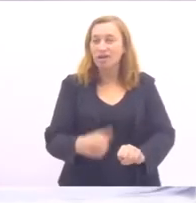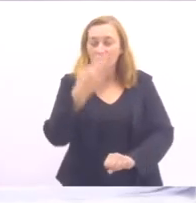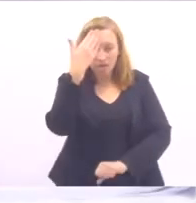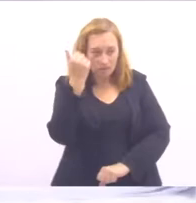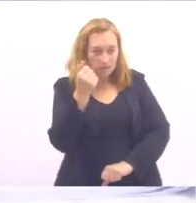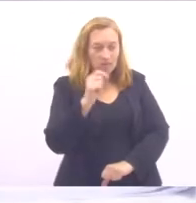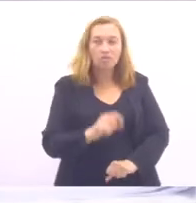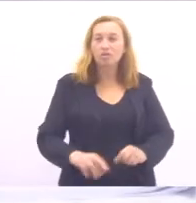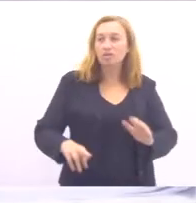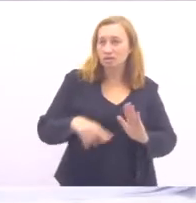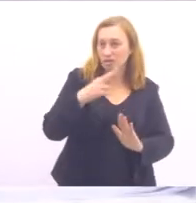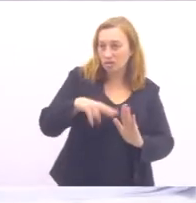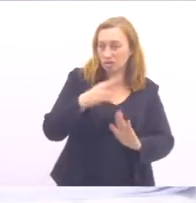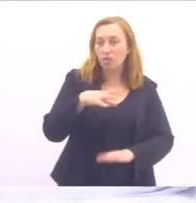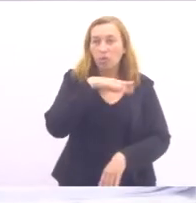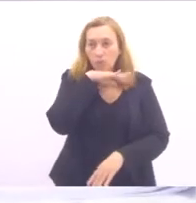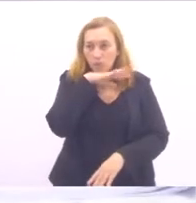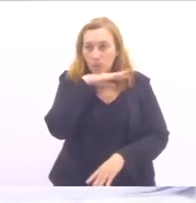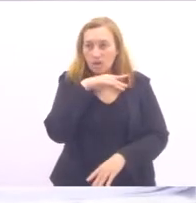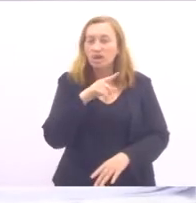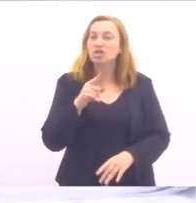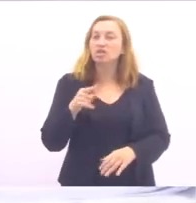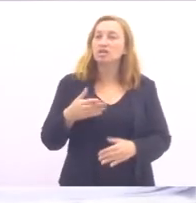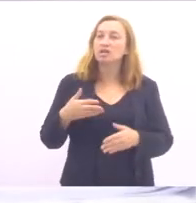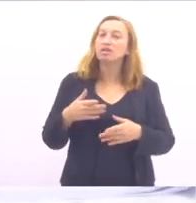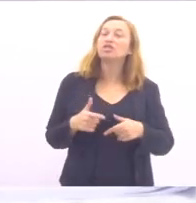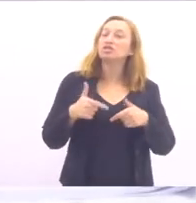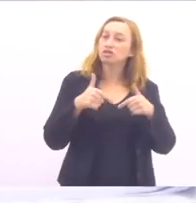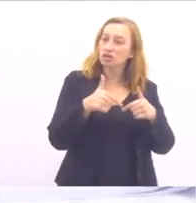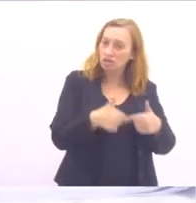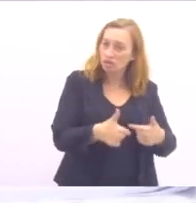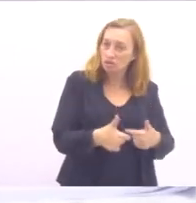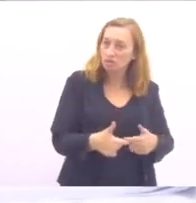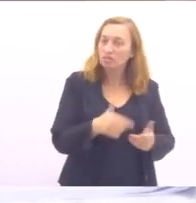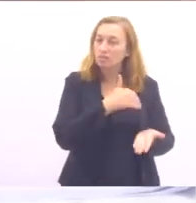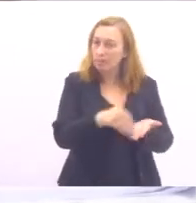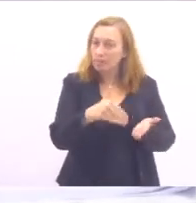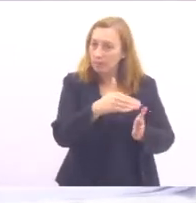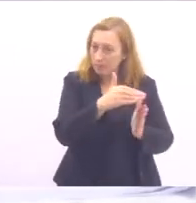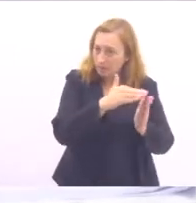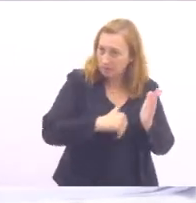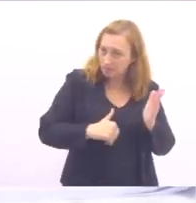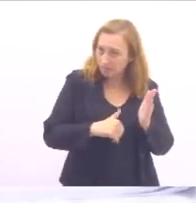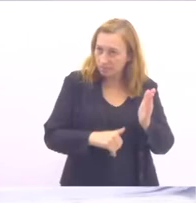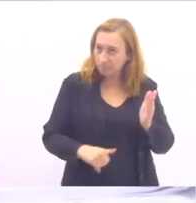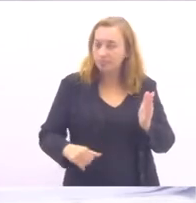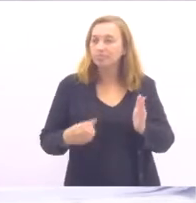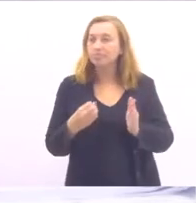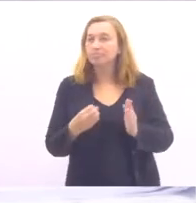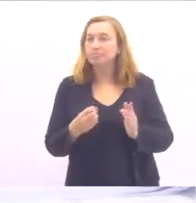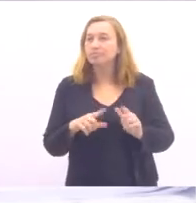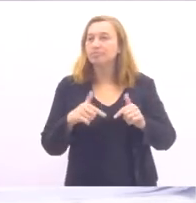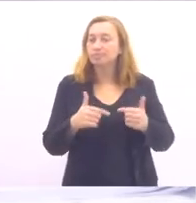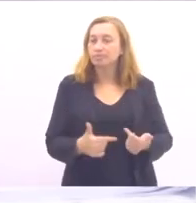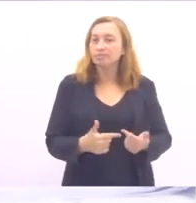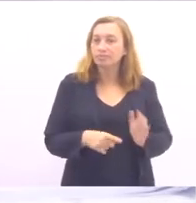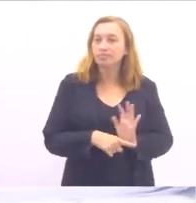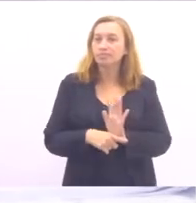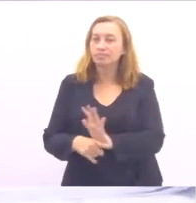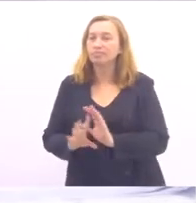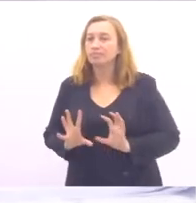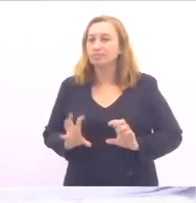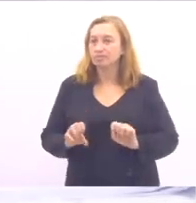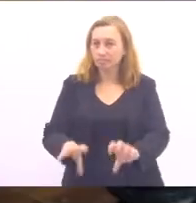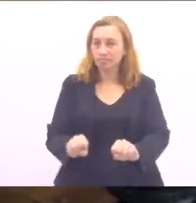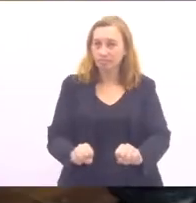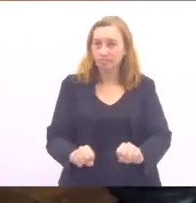que veio uma resolução ruim, a gente foi em cima do secretário para derrubar a ruim e fazer isso uma mesmo. Boa para beneficiar... Os